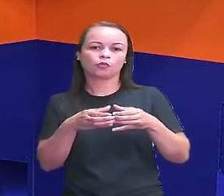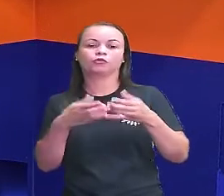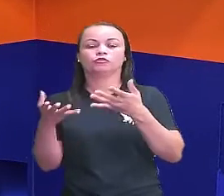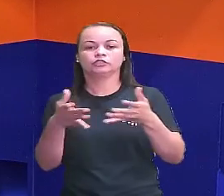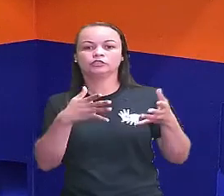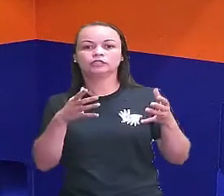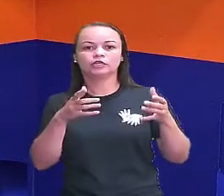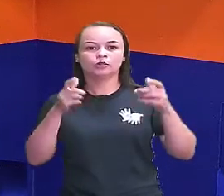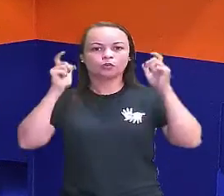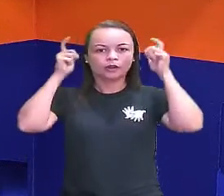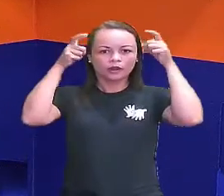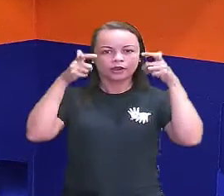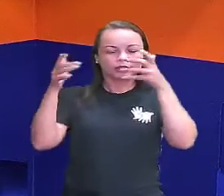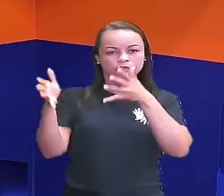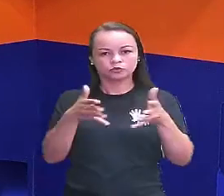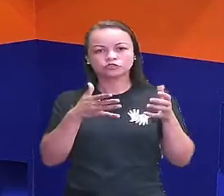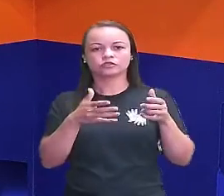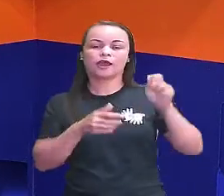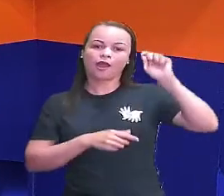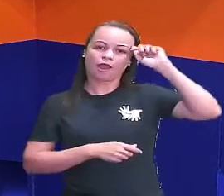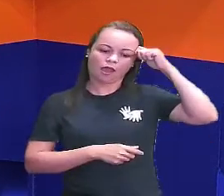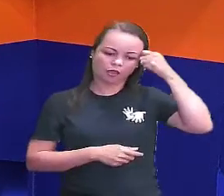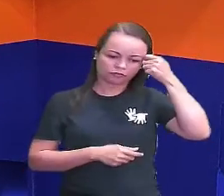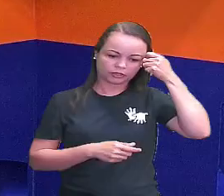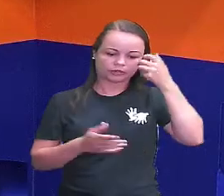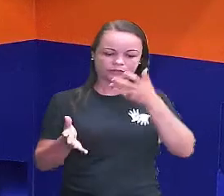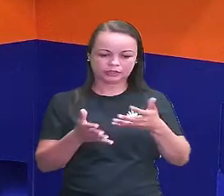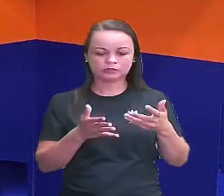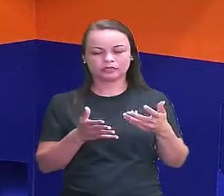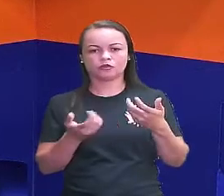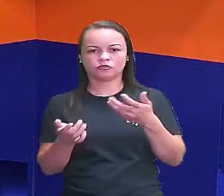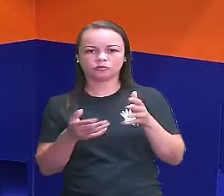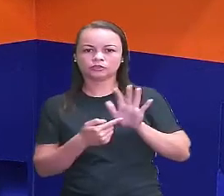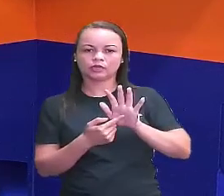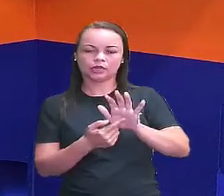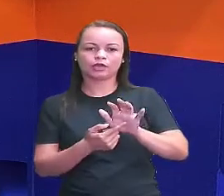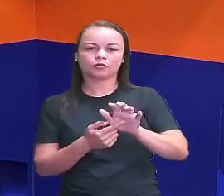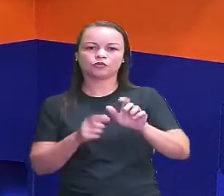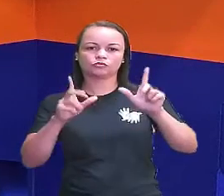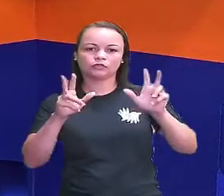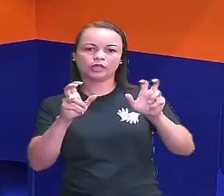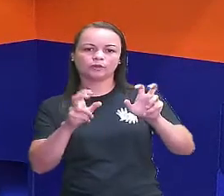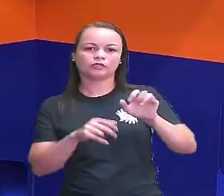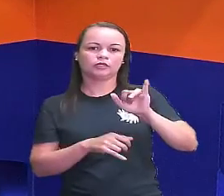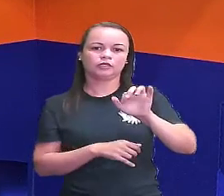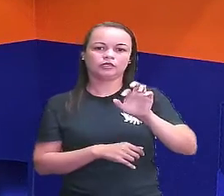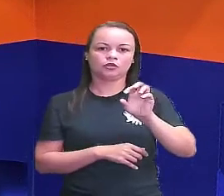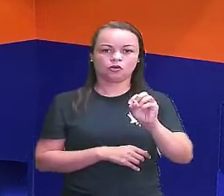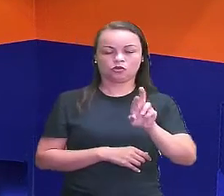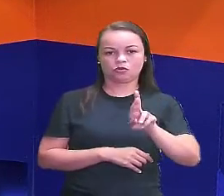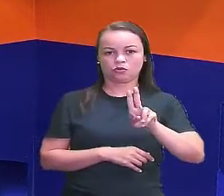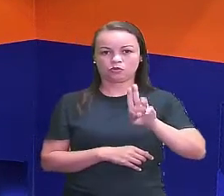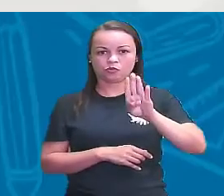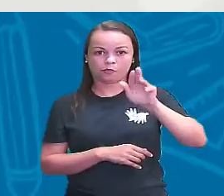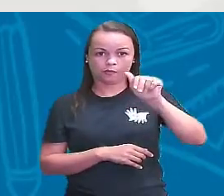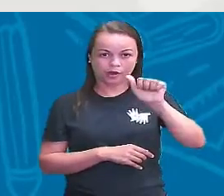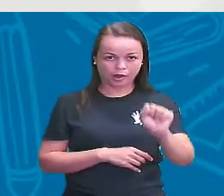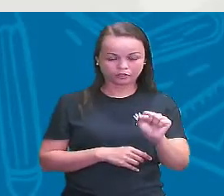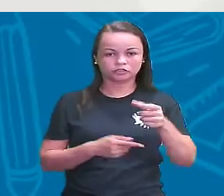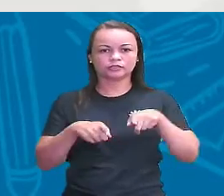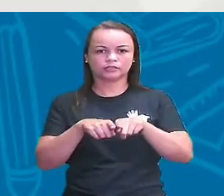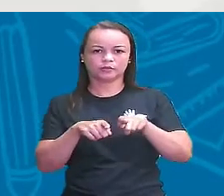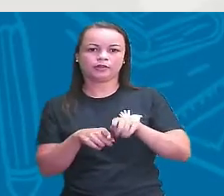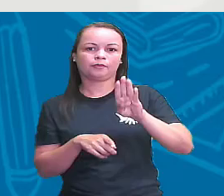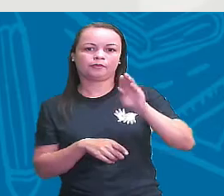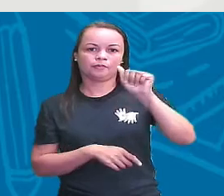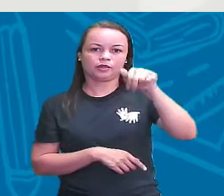sobre os povos iorubais e bantus. Mais uma vez eu trago para vocês aí, tá, o mapa do continente africano. Lembrando, o continente